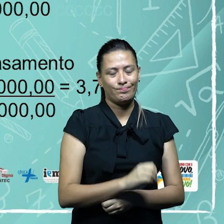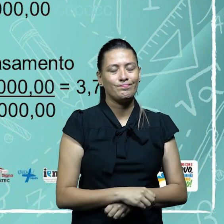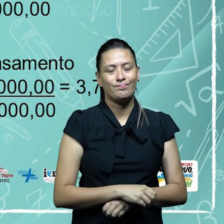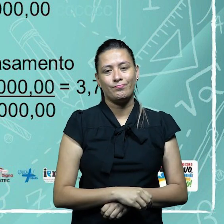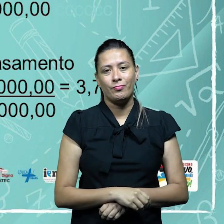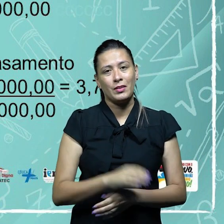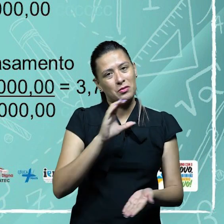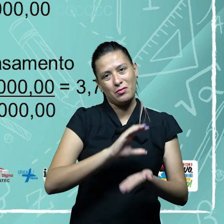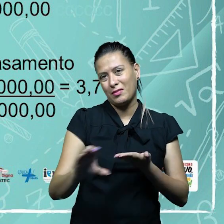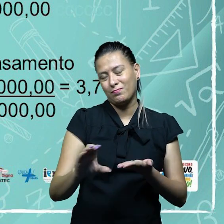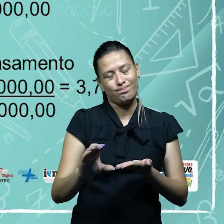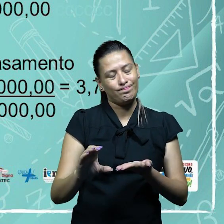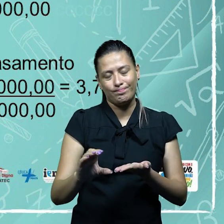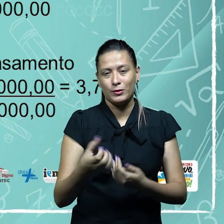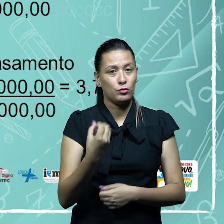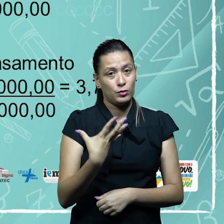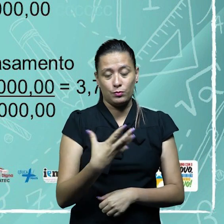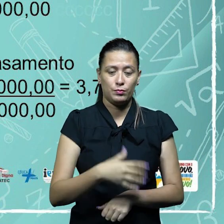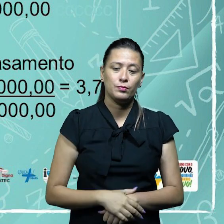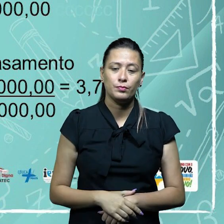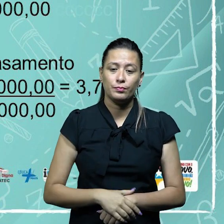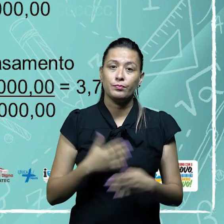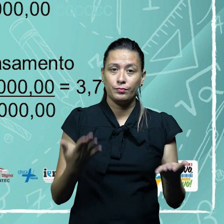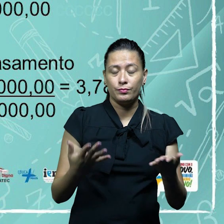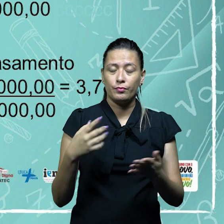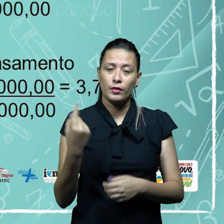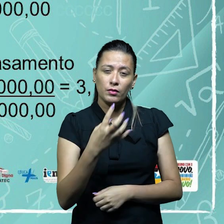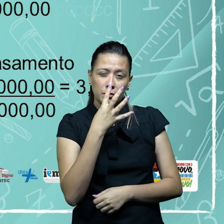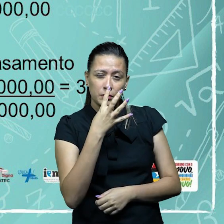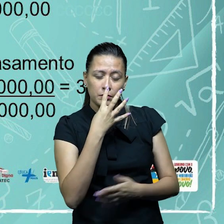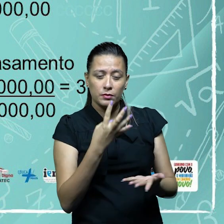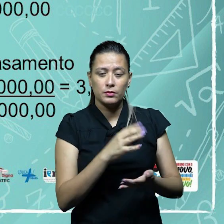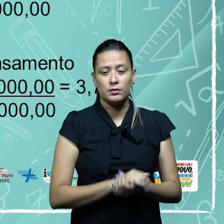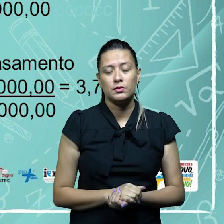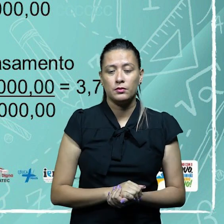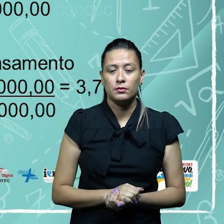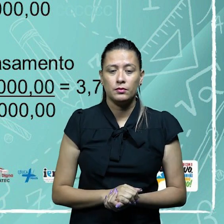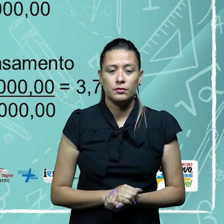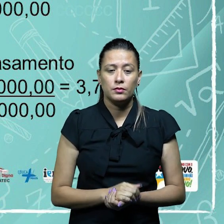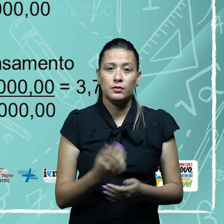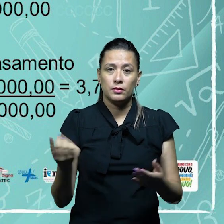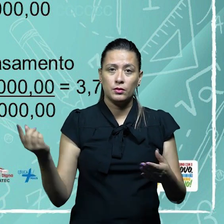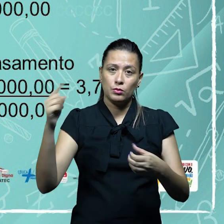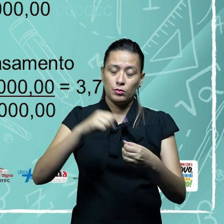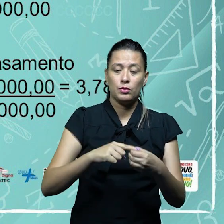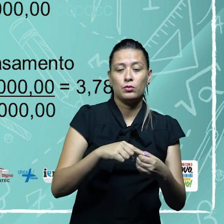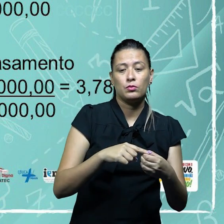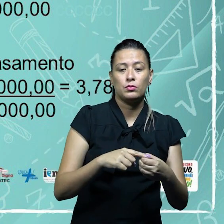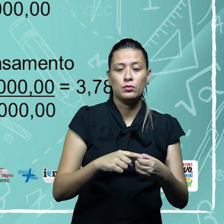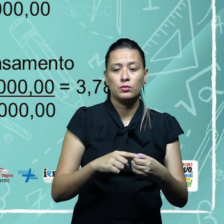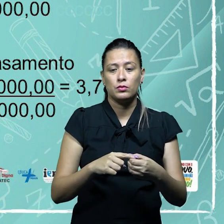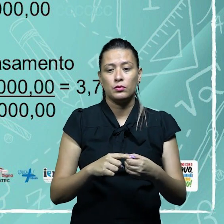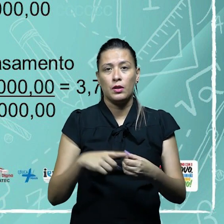para a gente analisar o TMA como um todo, o primeiro vai ser o quê? Nós vamos ver o payback. O que é payback, gente? Payback, ele verifica o tempo necessário